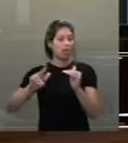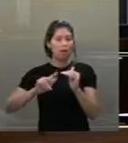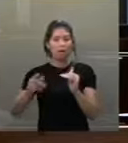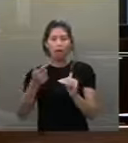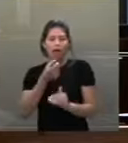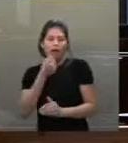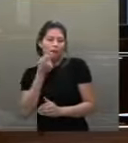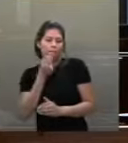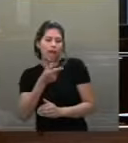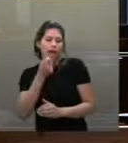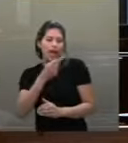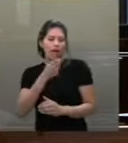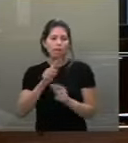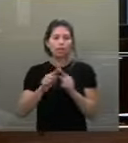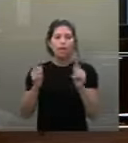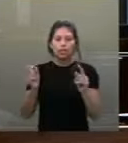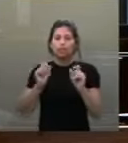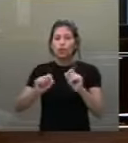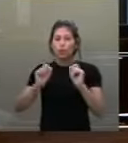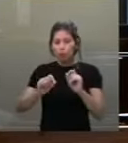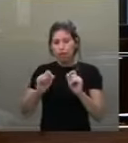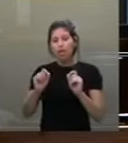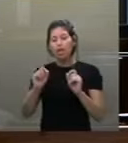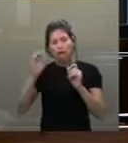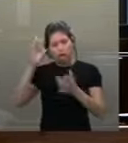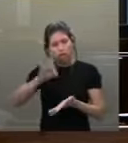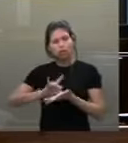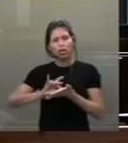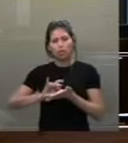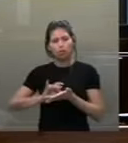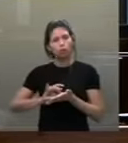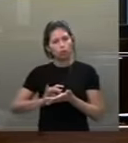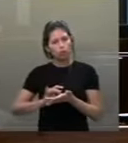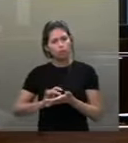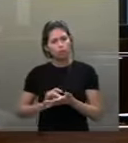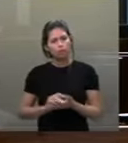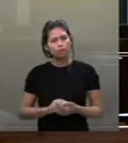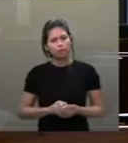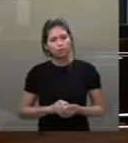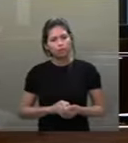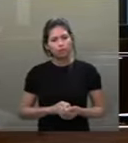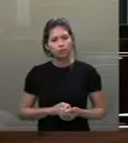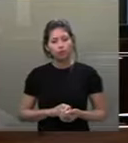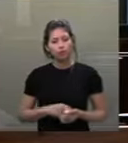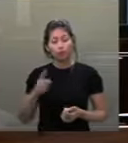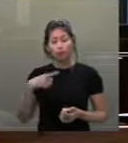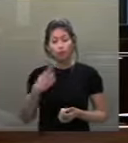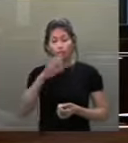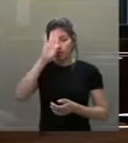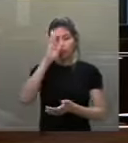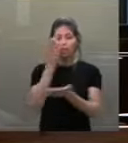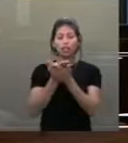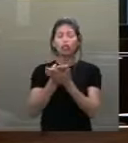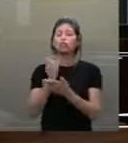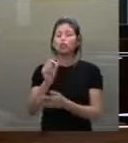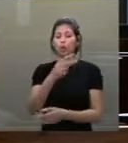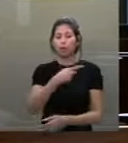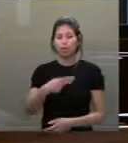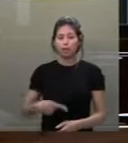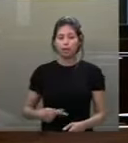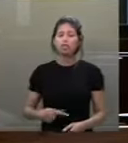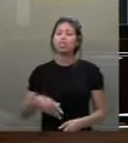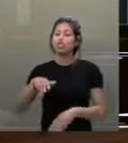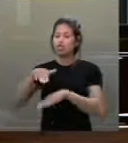um artigo dizendo que era populista este argumento. Absolutamente. Acreditar nisso, presidente, seria chamar